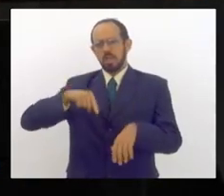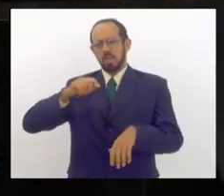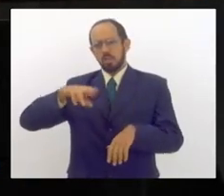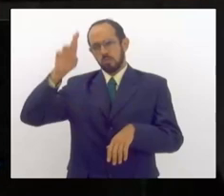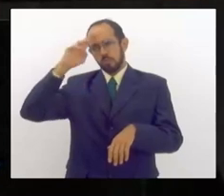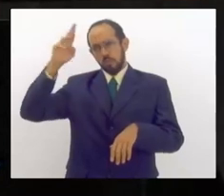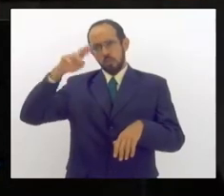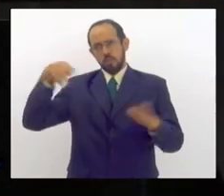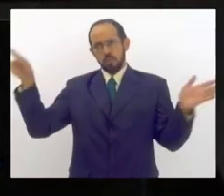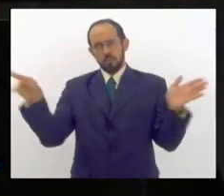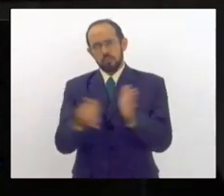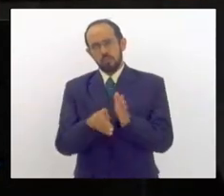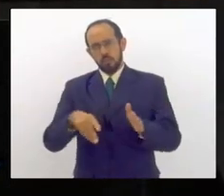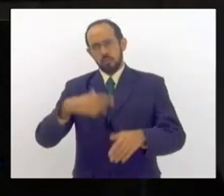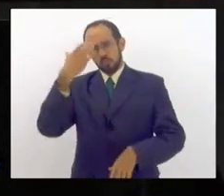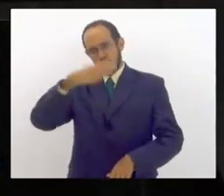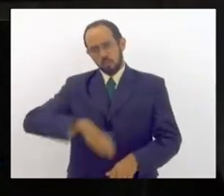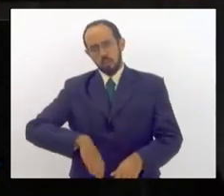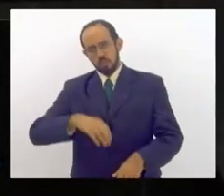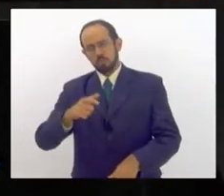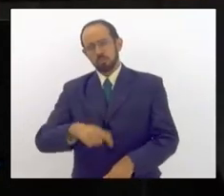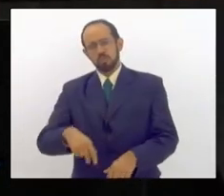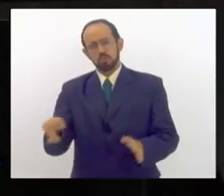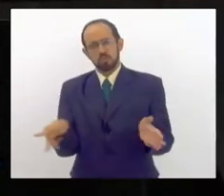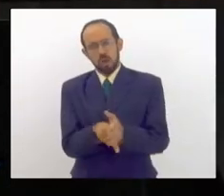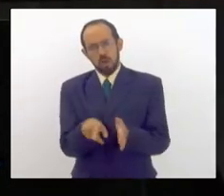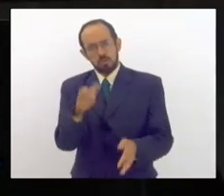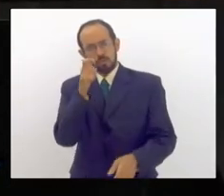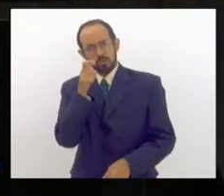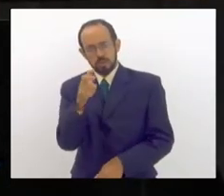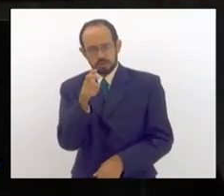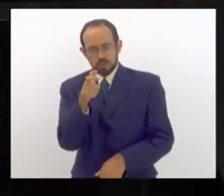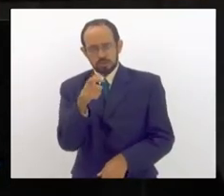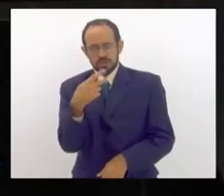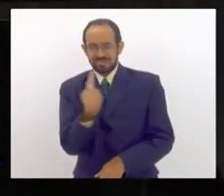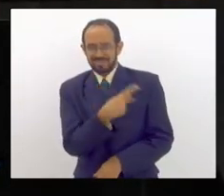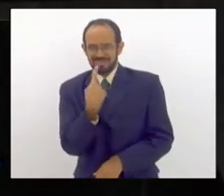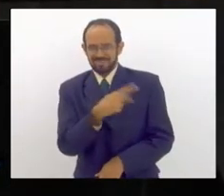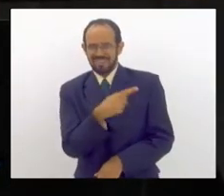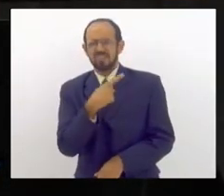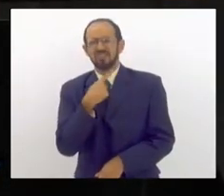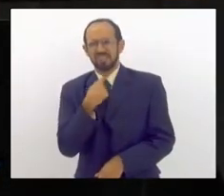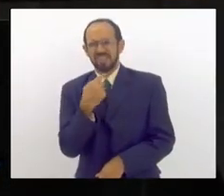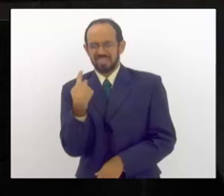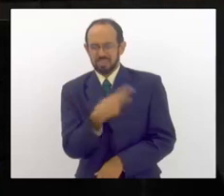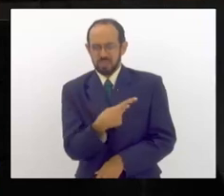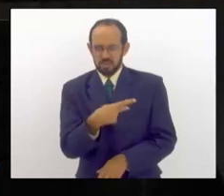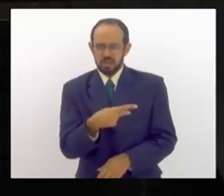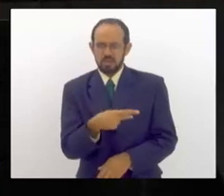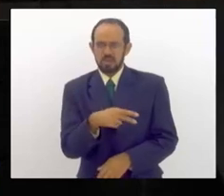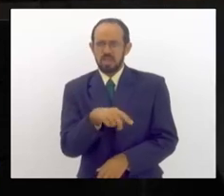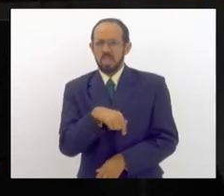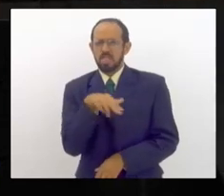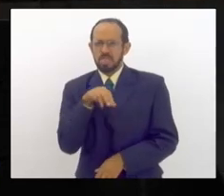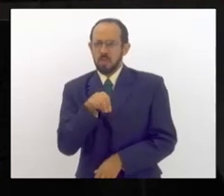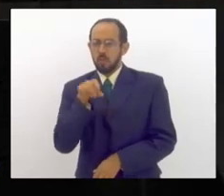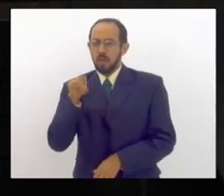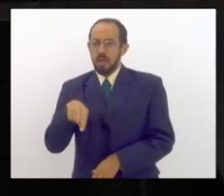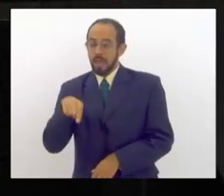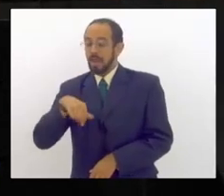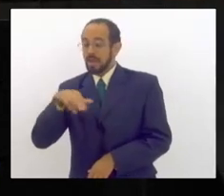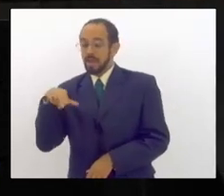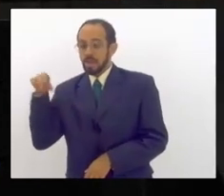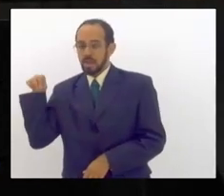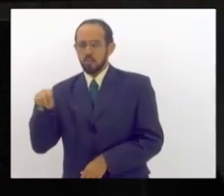seu corpo, dona do seu desejo, dona das suas vontades. Então, nesse sentido, não é não que